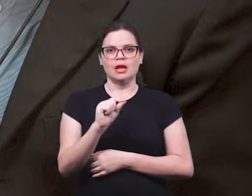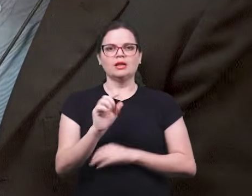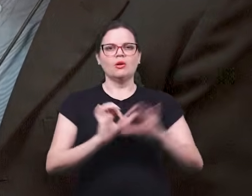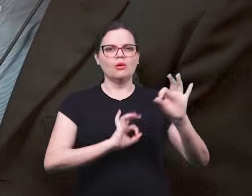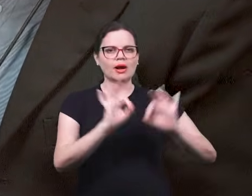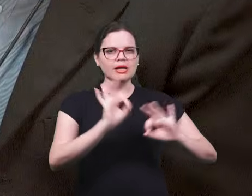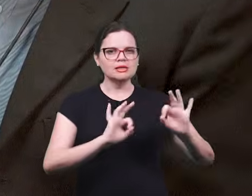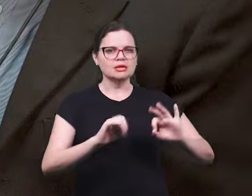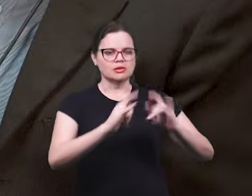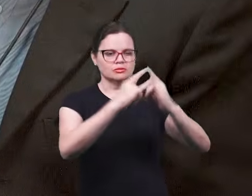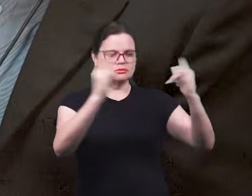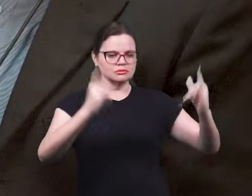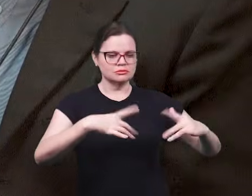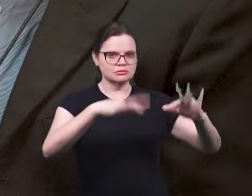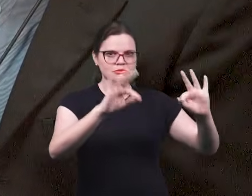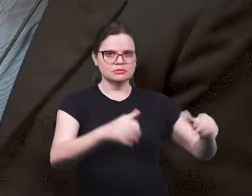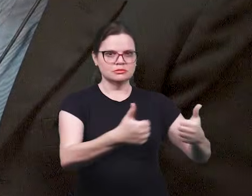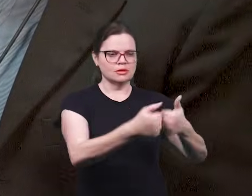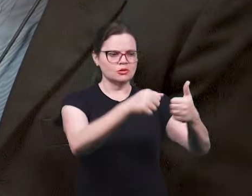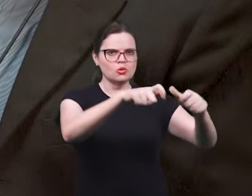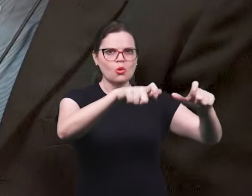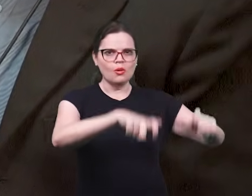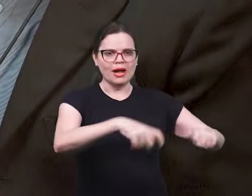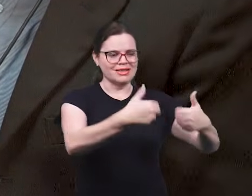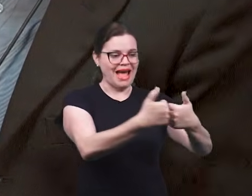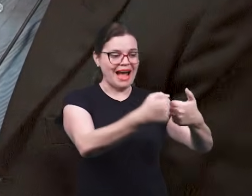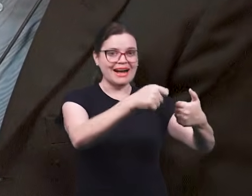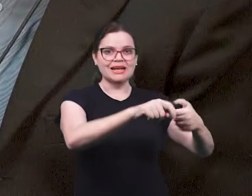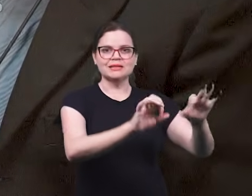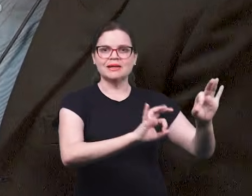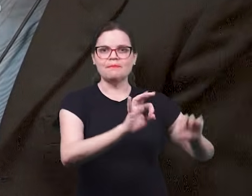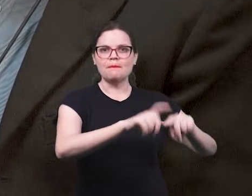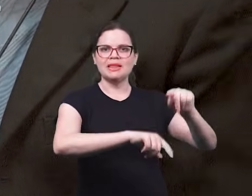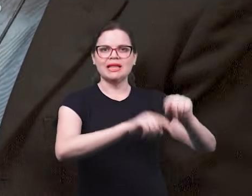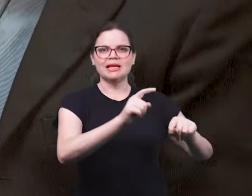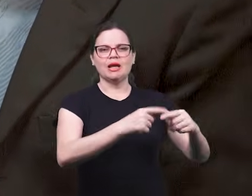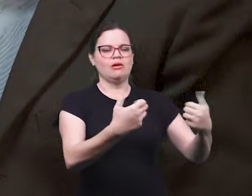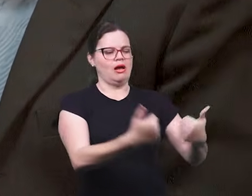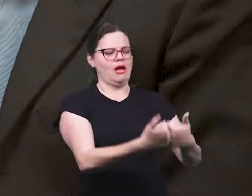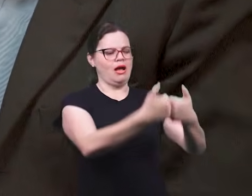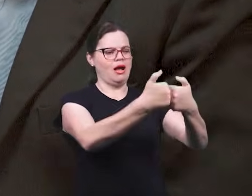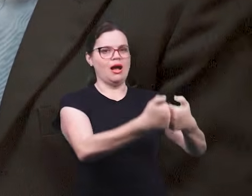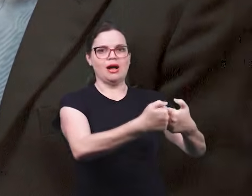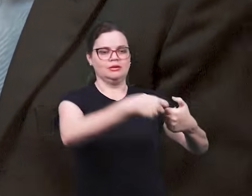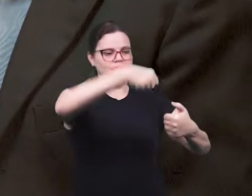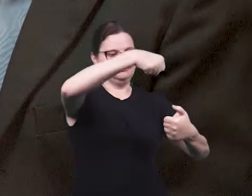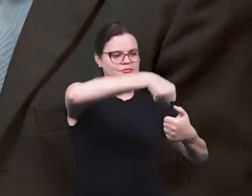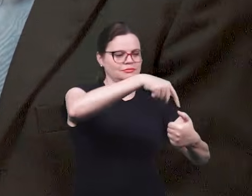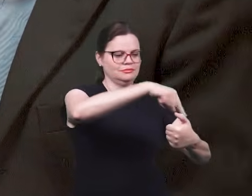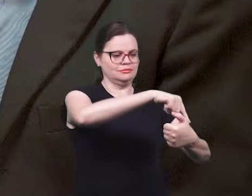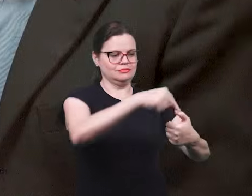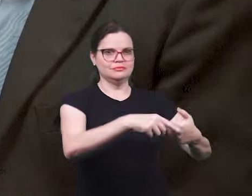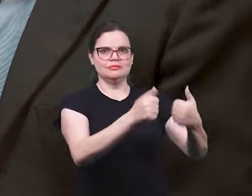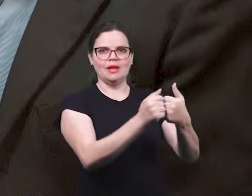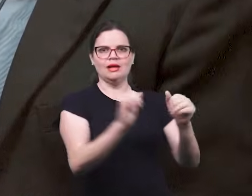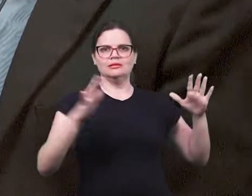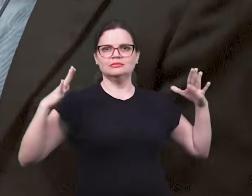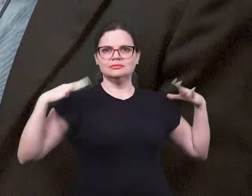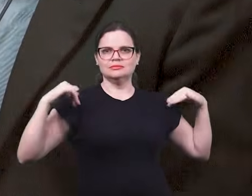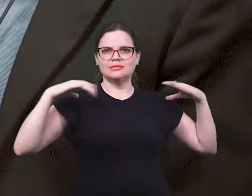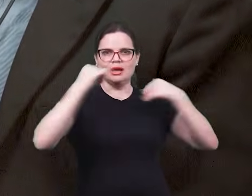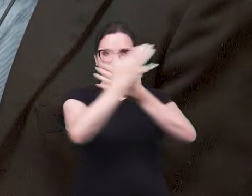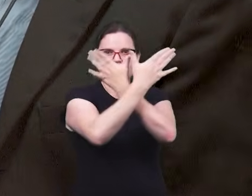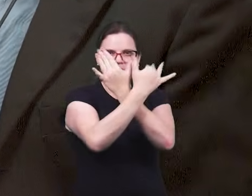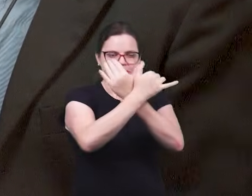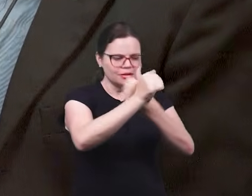ali, né, que começa lá no lugar santíssimo, com a Arca da Aliança, o propiciatório, e vai sair lá